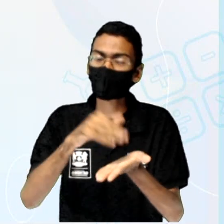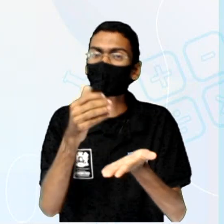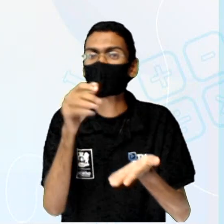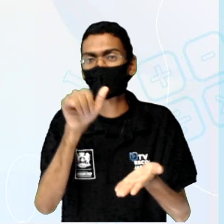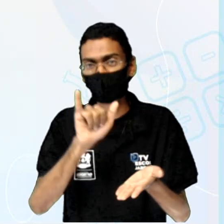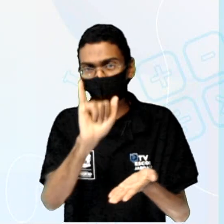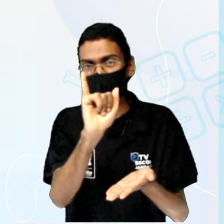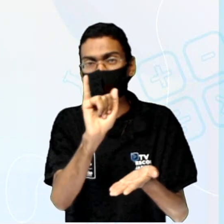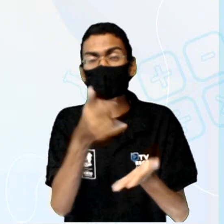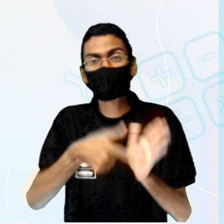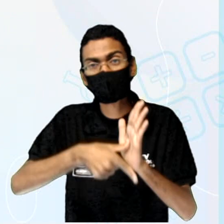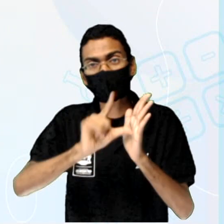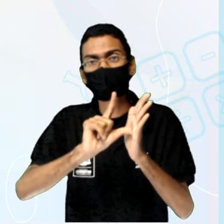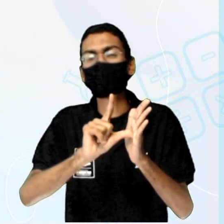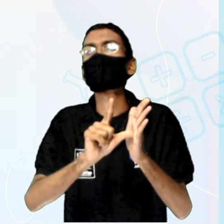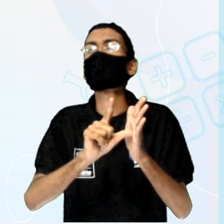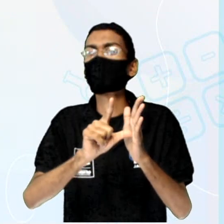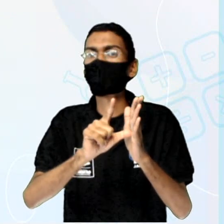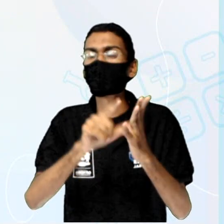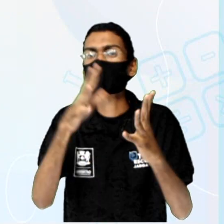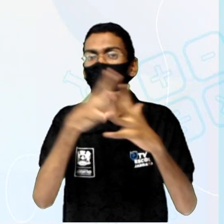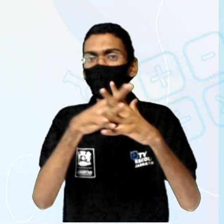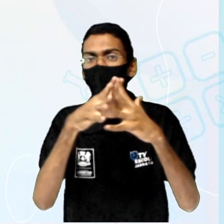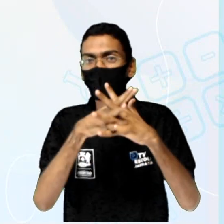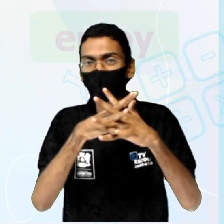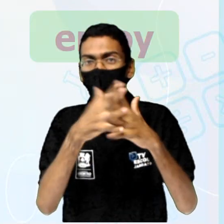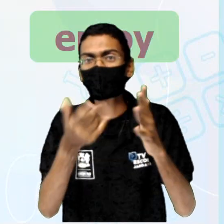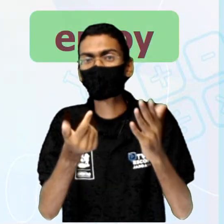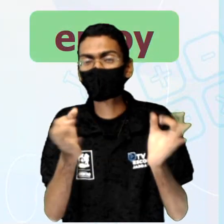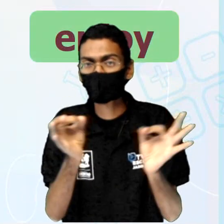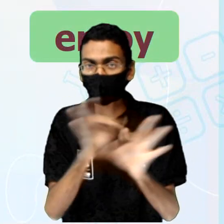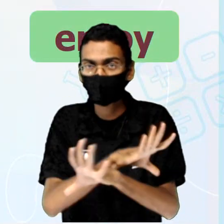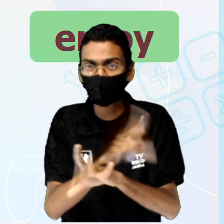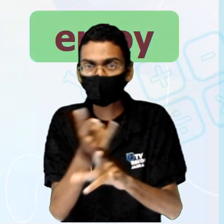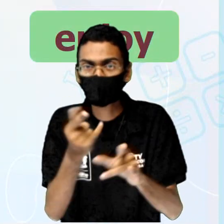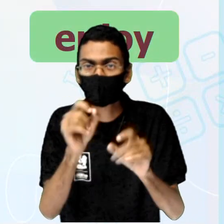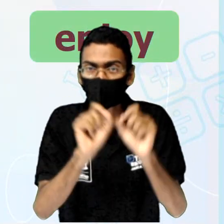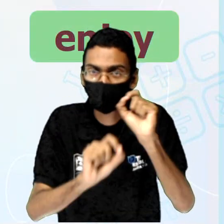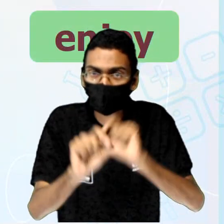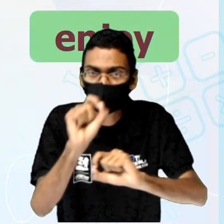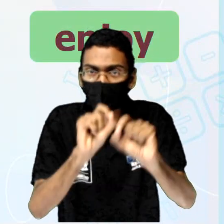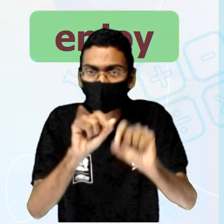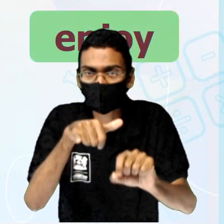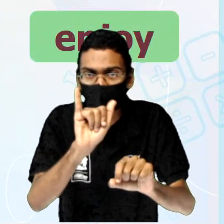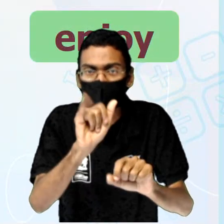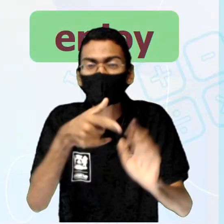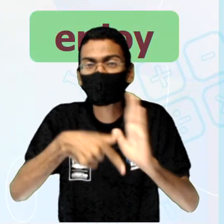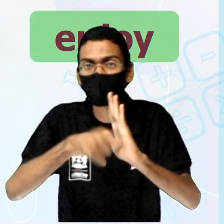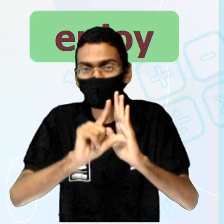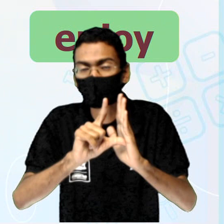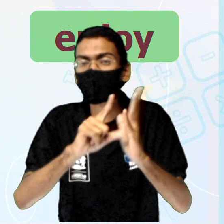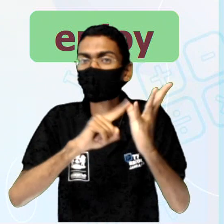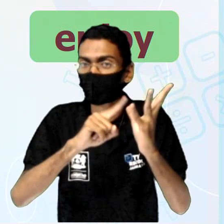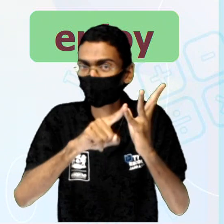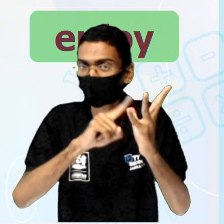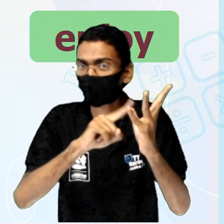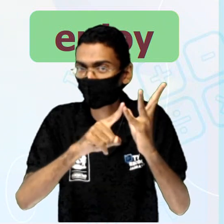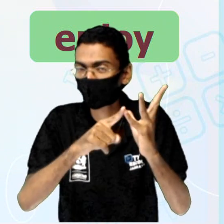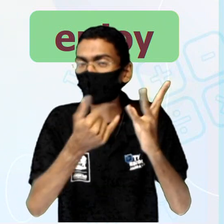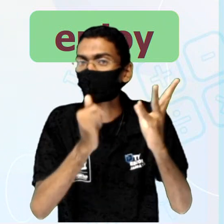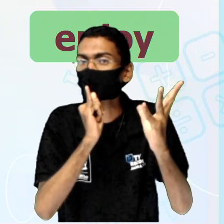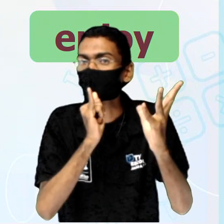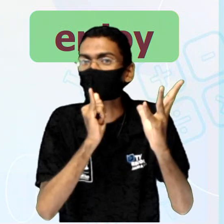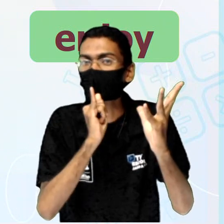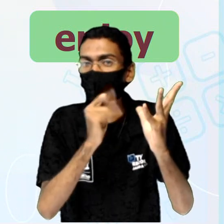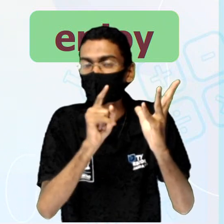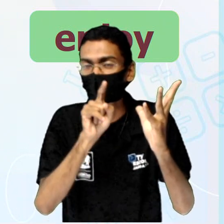uma consoante. Porque se terminar em Y, mas antes for uma vogal, como é o caso dos exemplos